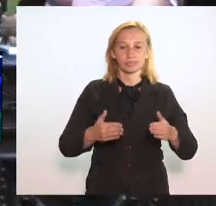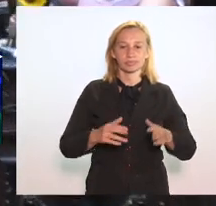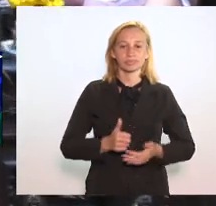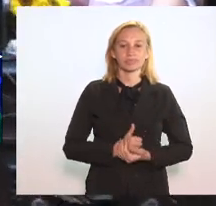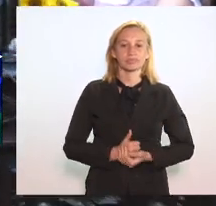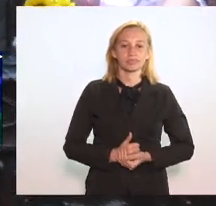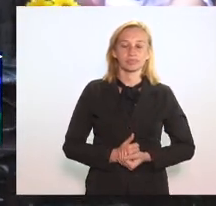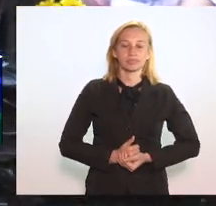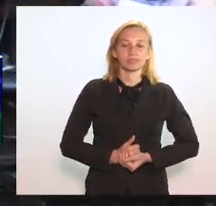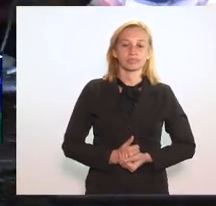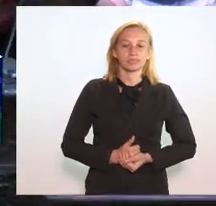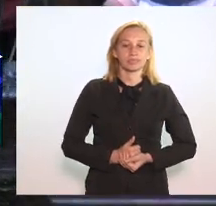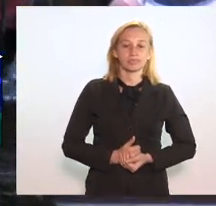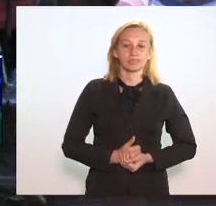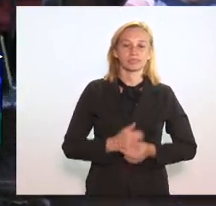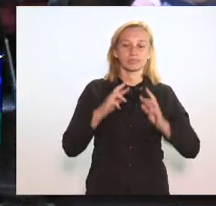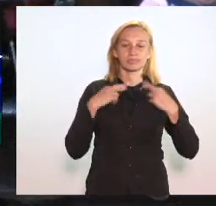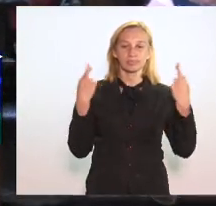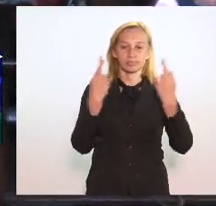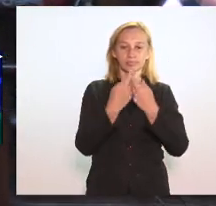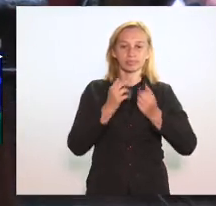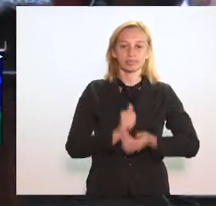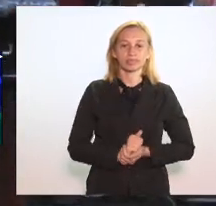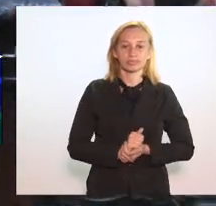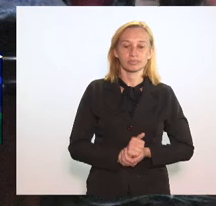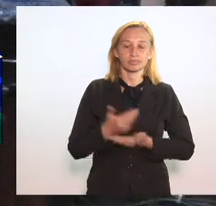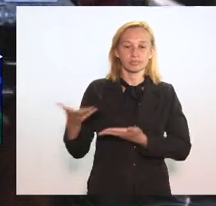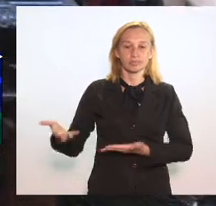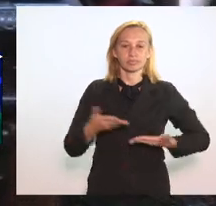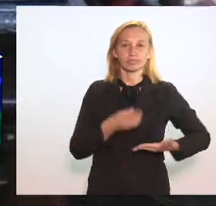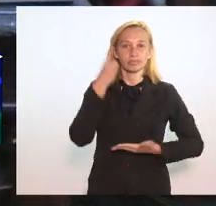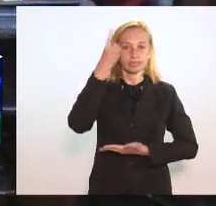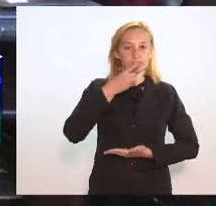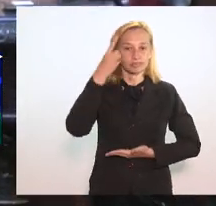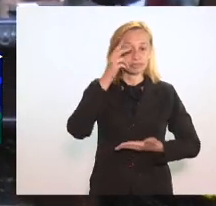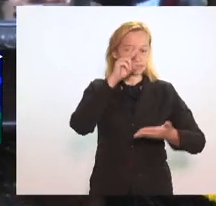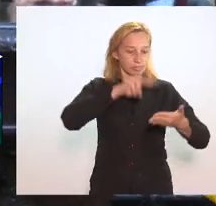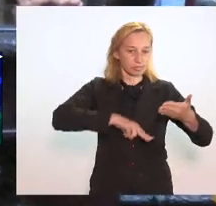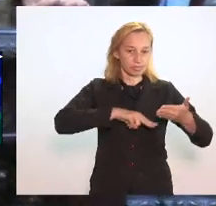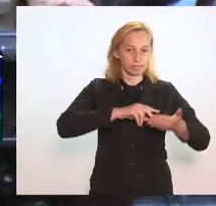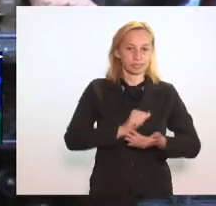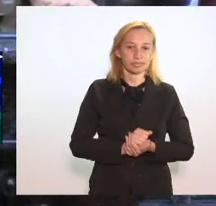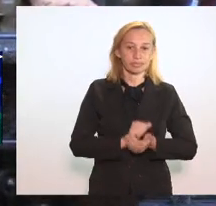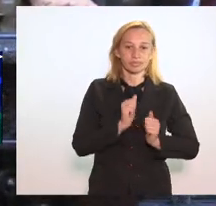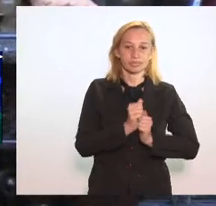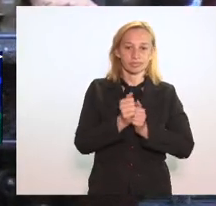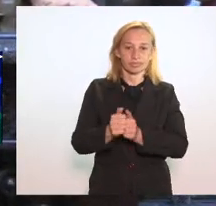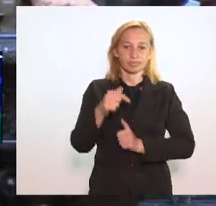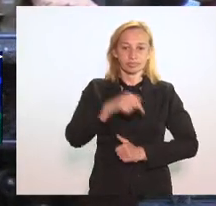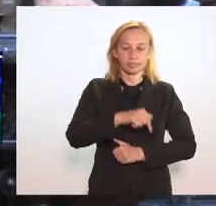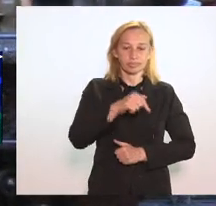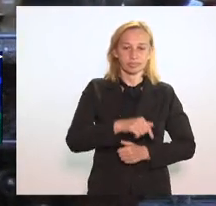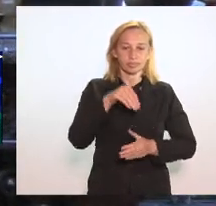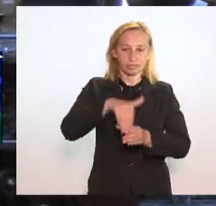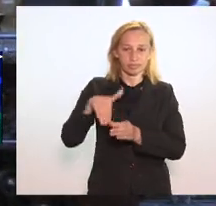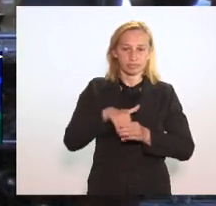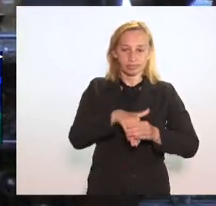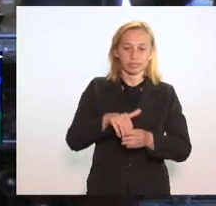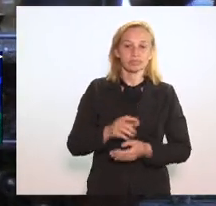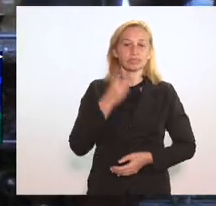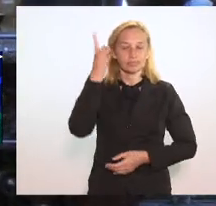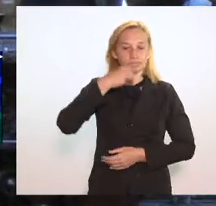e a sessão a presidência vai convidar a deputada para ler e eu quero fazer um encaminhamento aqui de votação